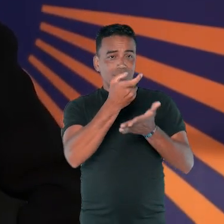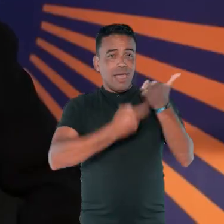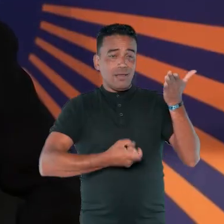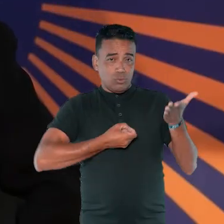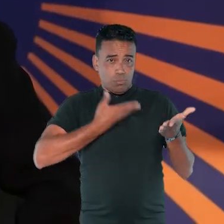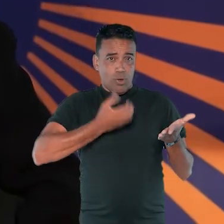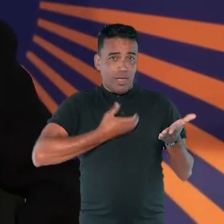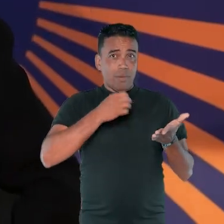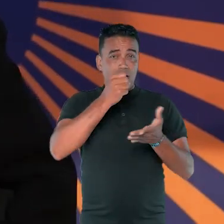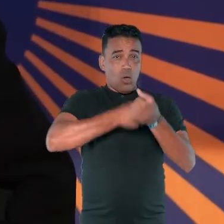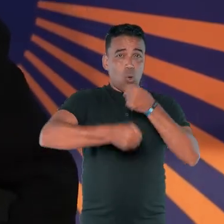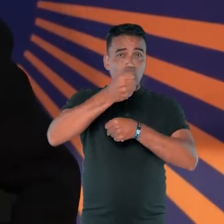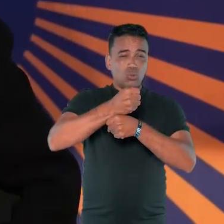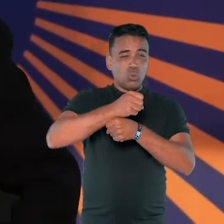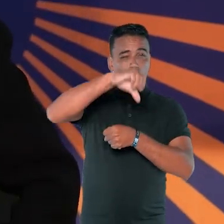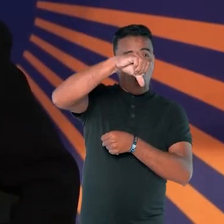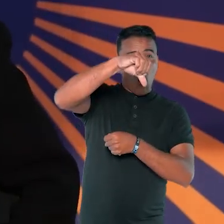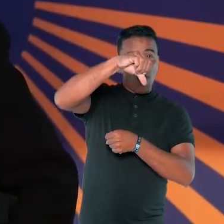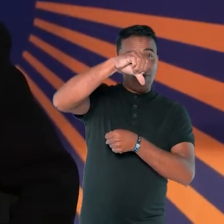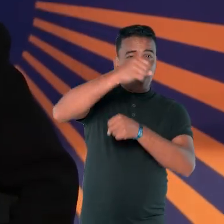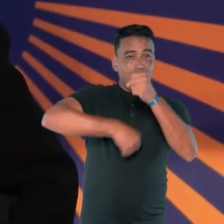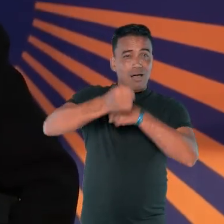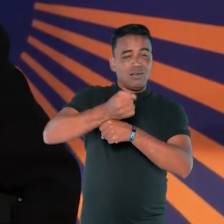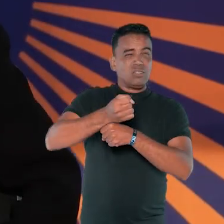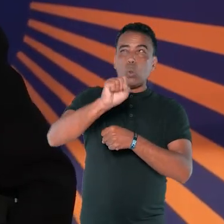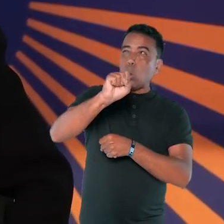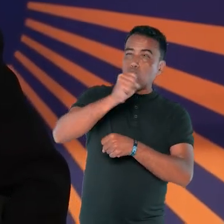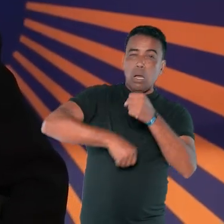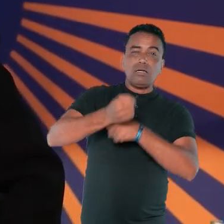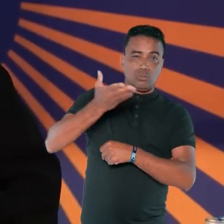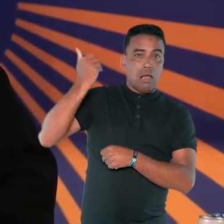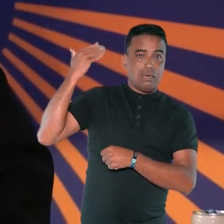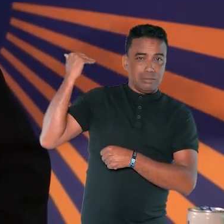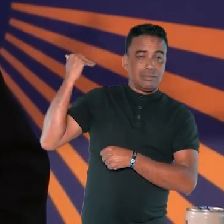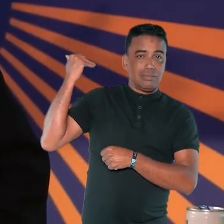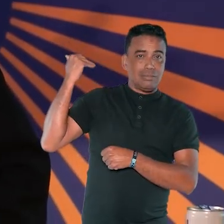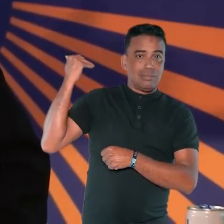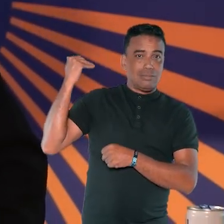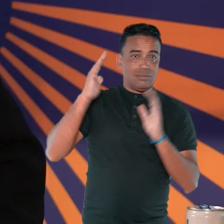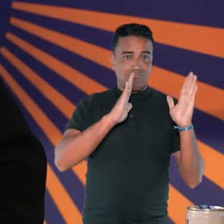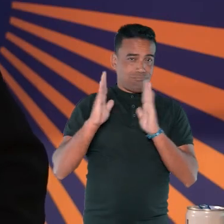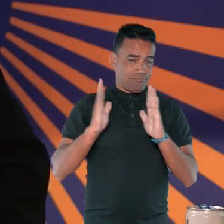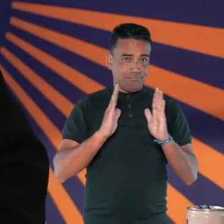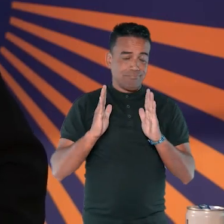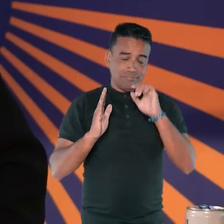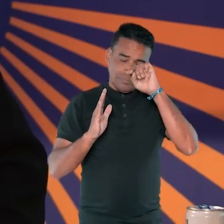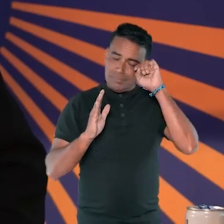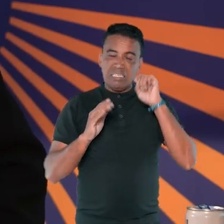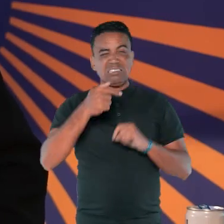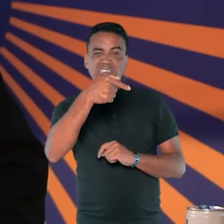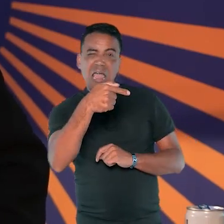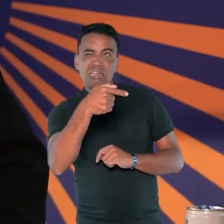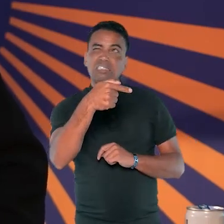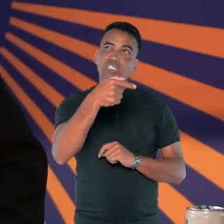feito 9 anos antes, não 8 anos, né? Antes, talvez 7, porque